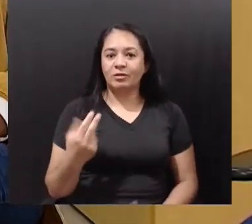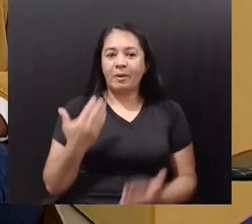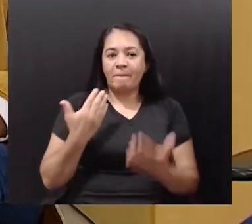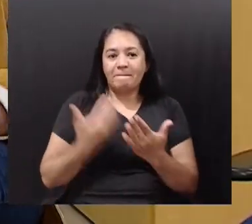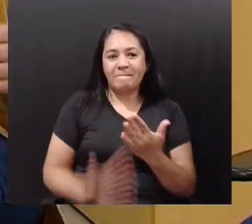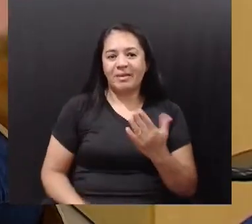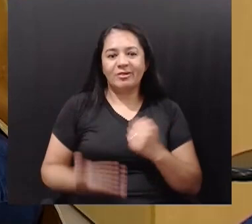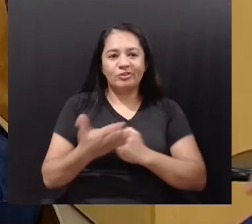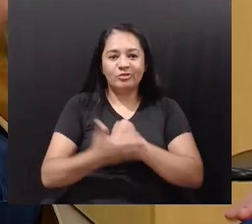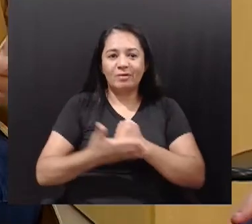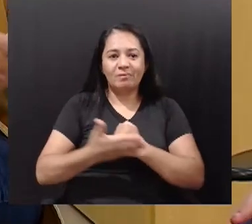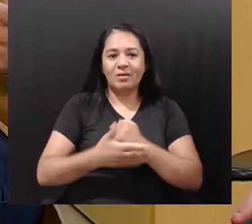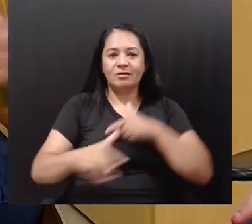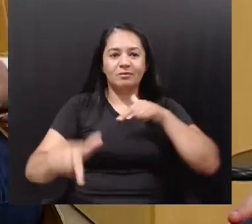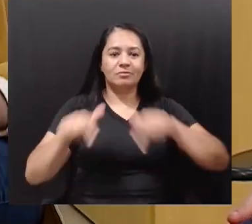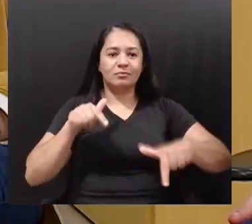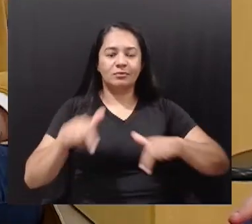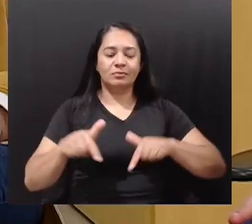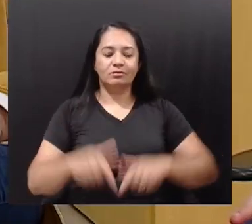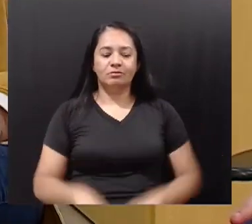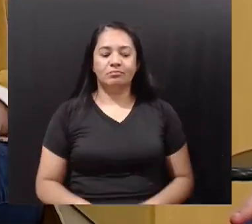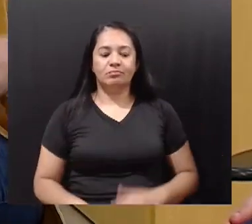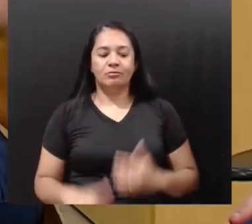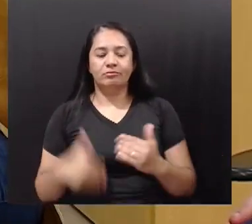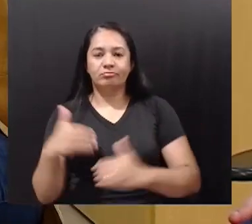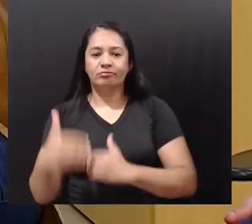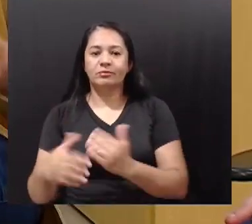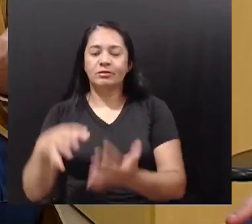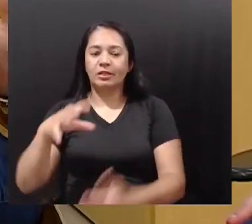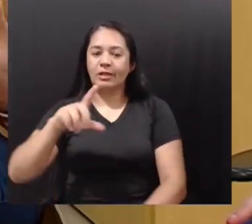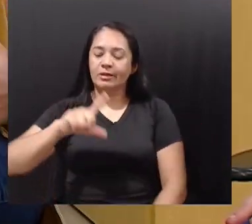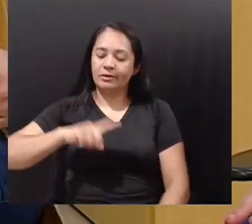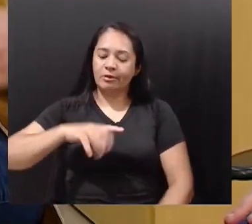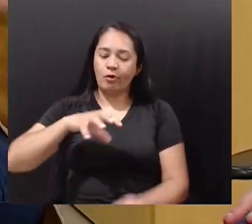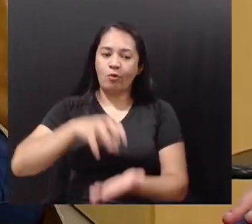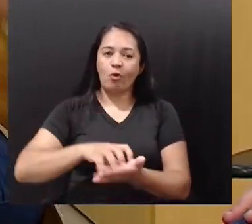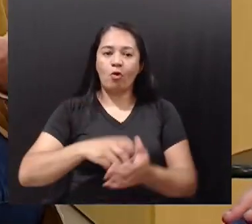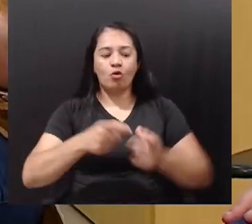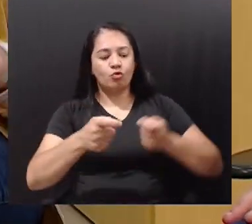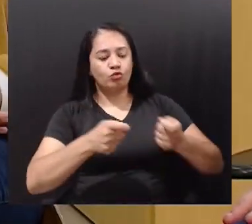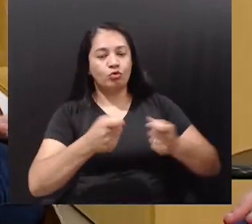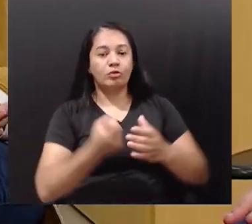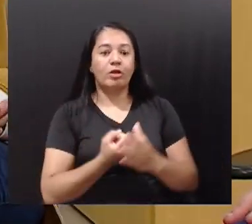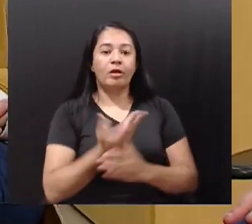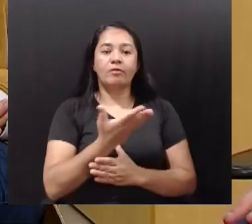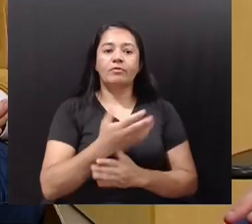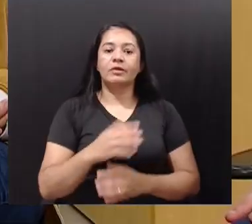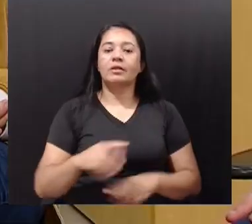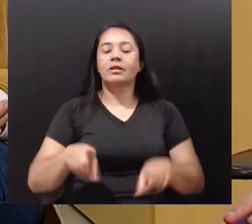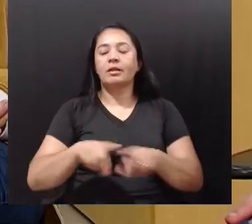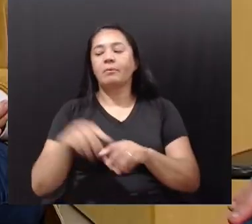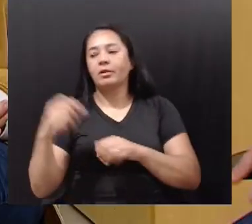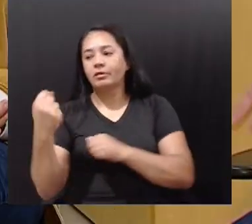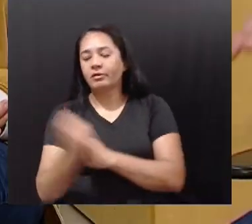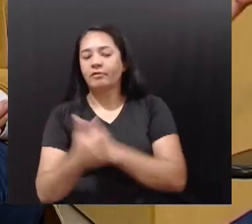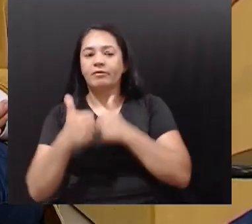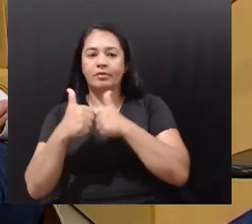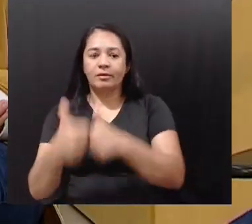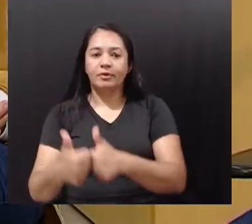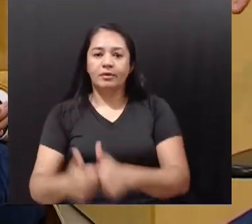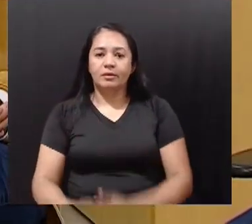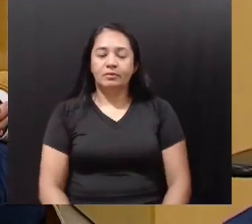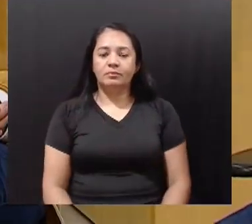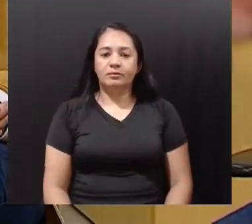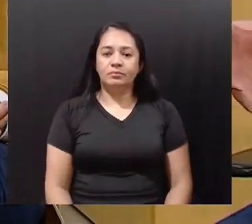atividade, né? E depois a gente tem o órgão de controle externo, que também é uma linha de defesa e faz os seus acompanhamentos. E como que funciona,